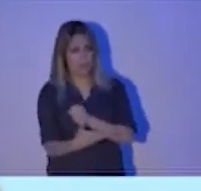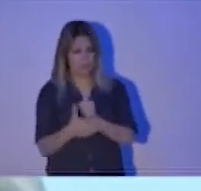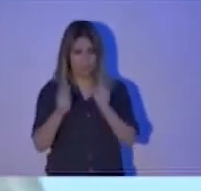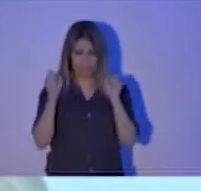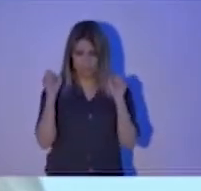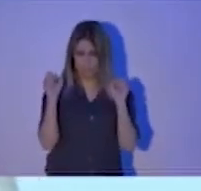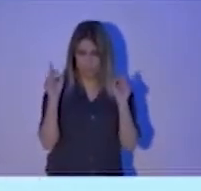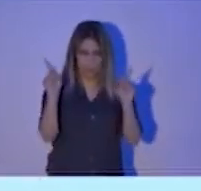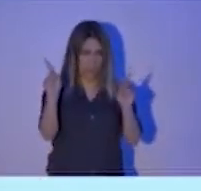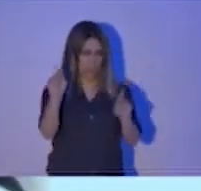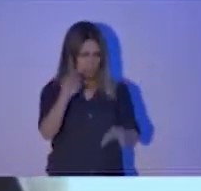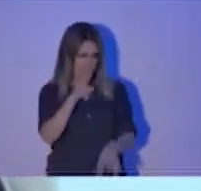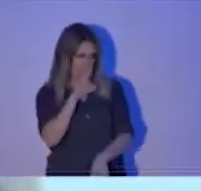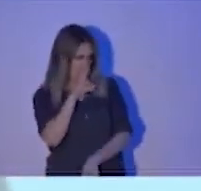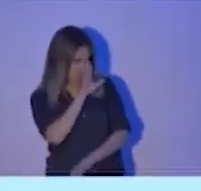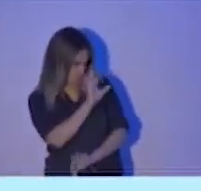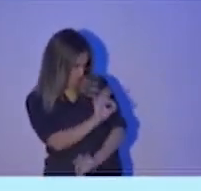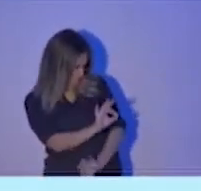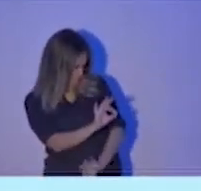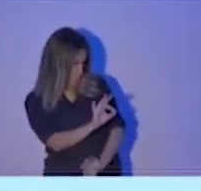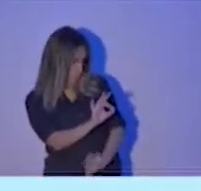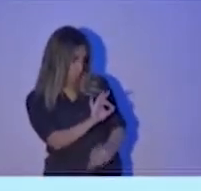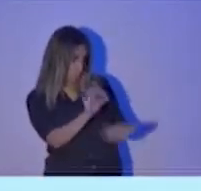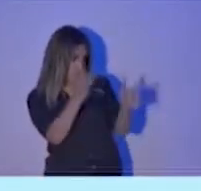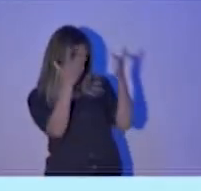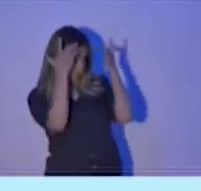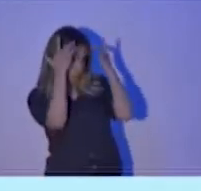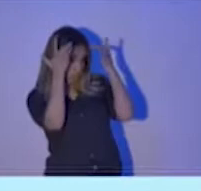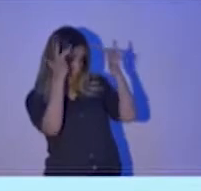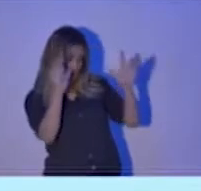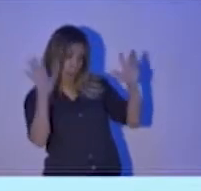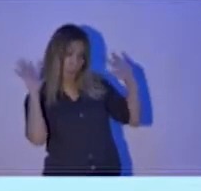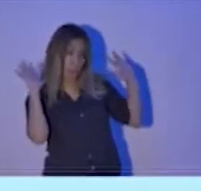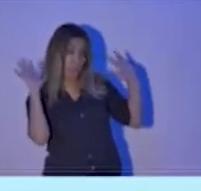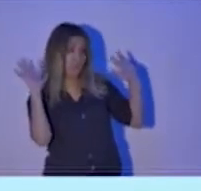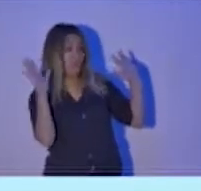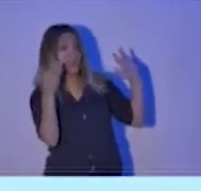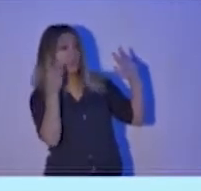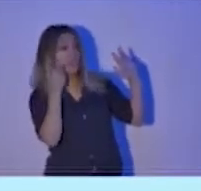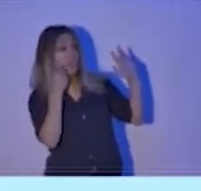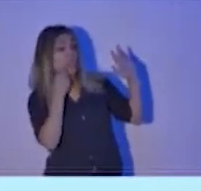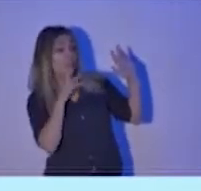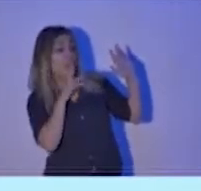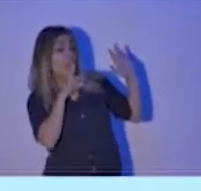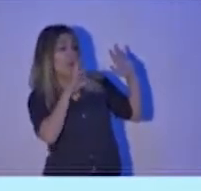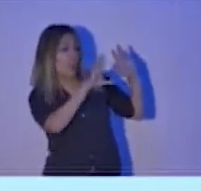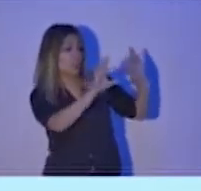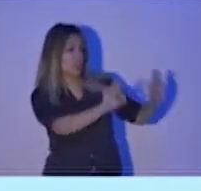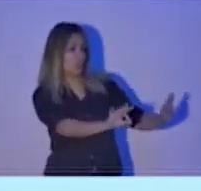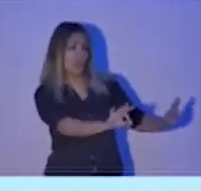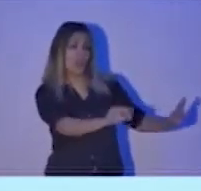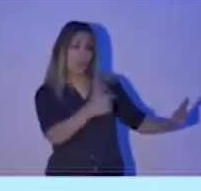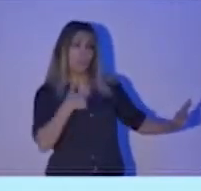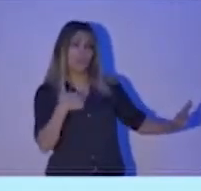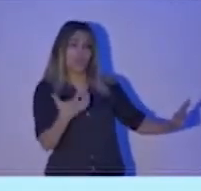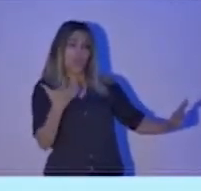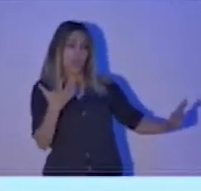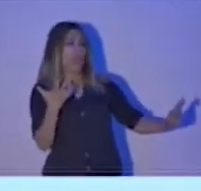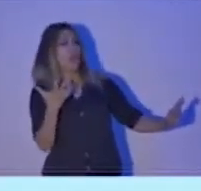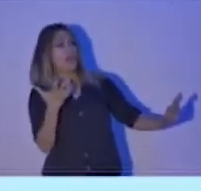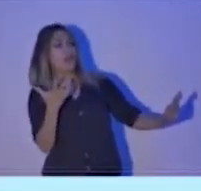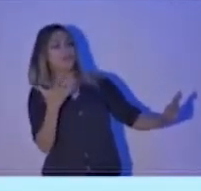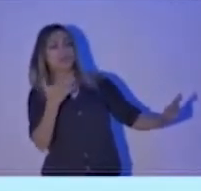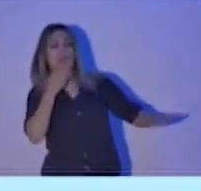Acho que eu não respondi a sua pergunta a contento, Camila, mas eu fiz questão de ressaltar esse aspecto.